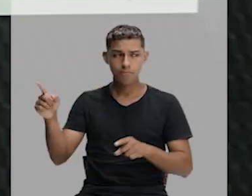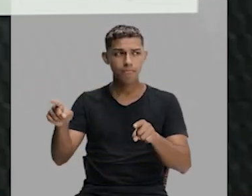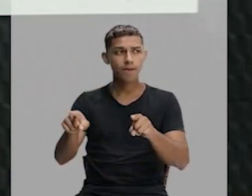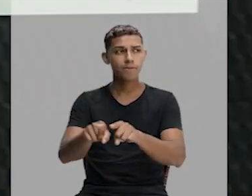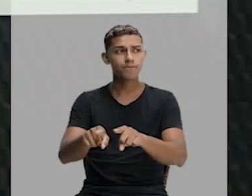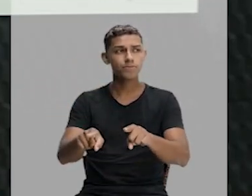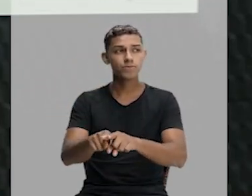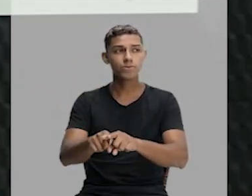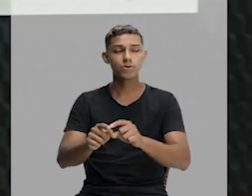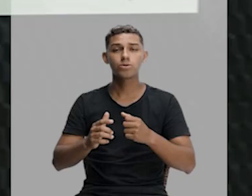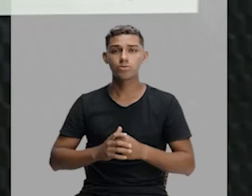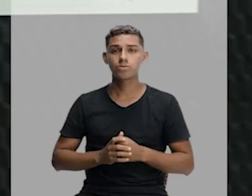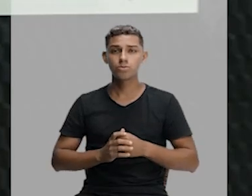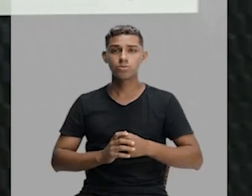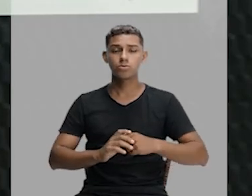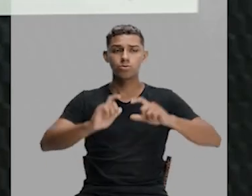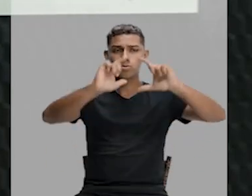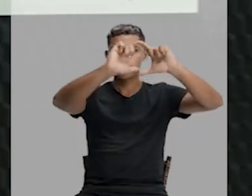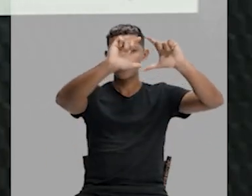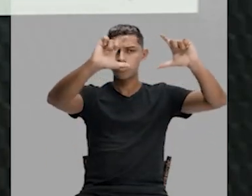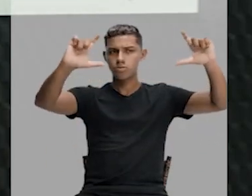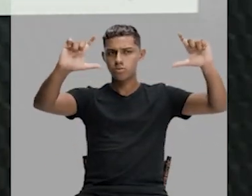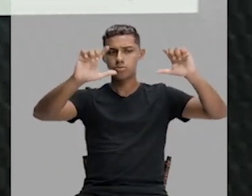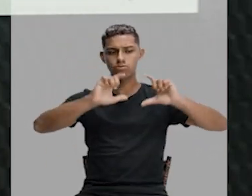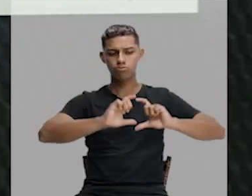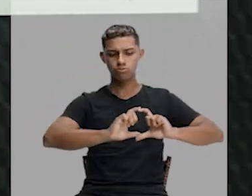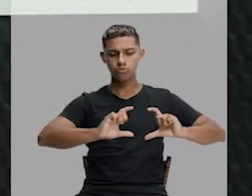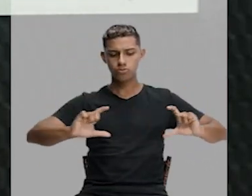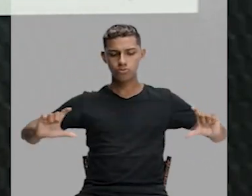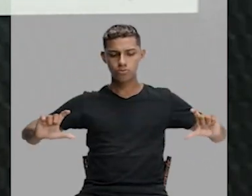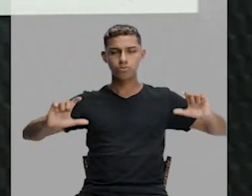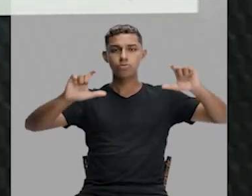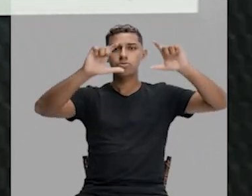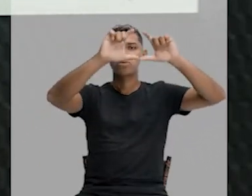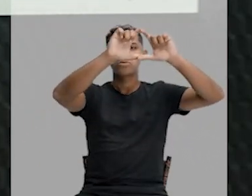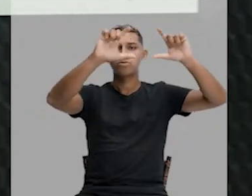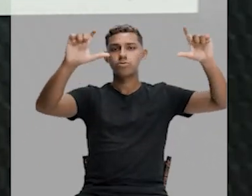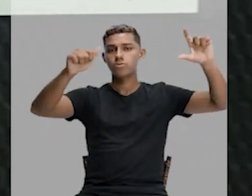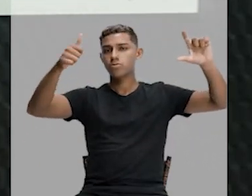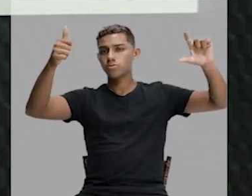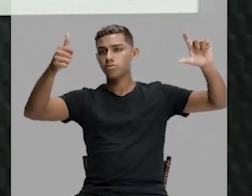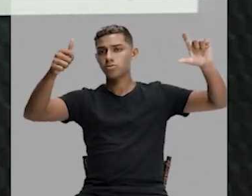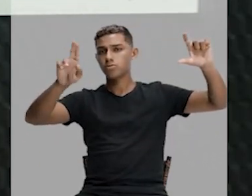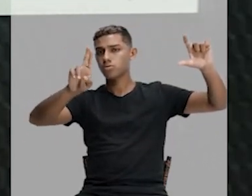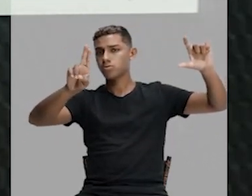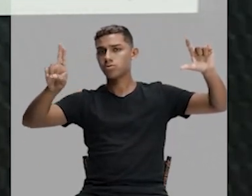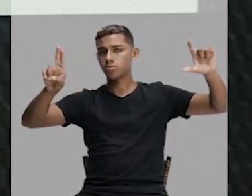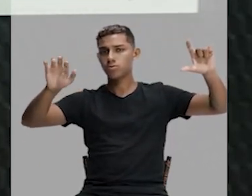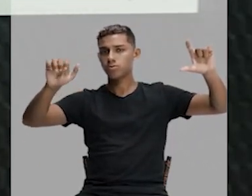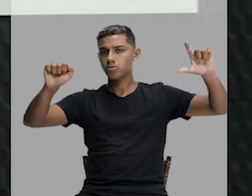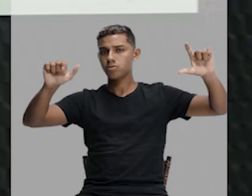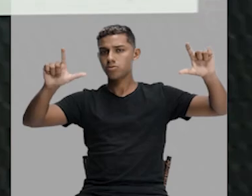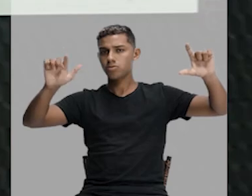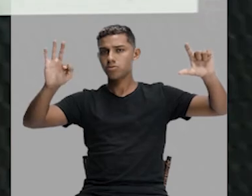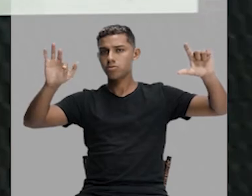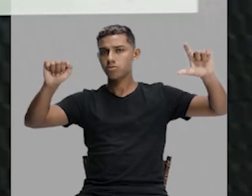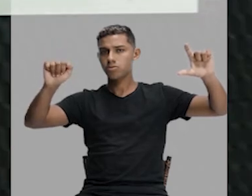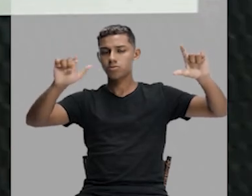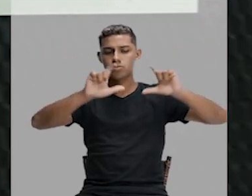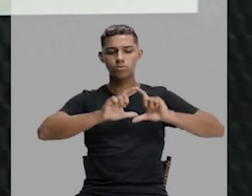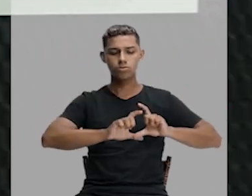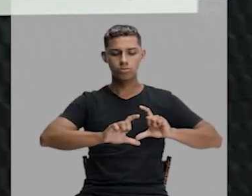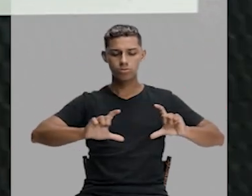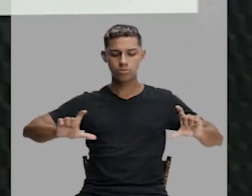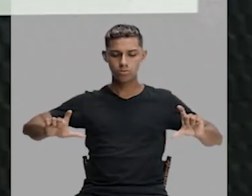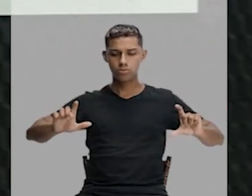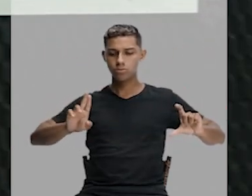dois planos, né? Eu chamei aqui de um plano alfa e um plano beta. Vamos supor que esses dois planos